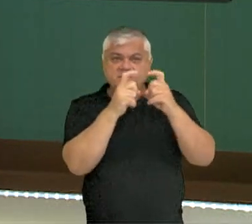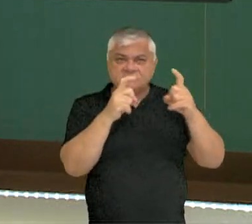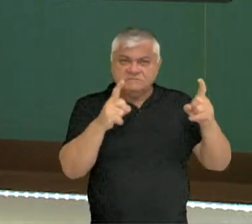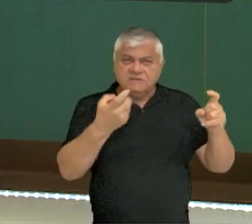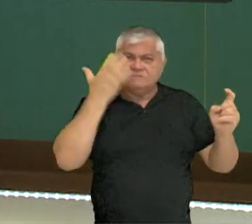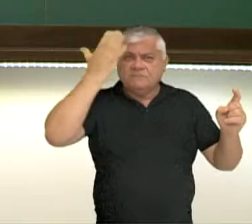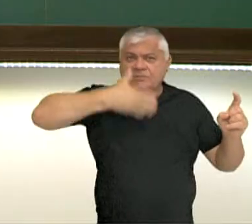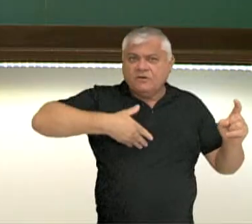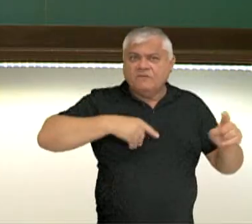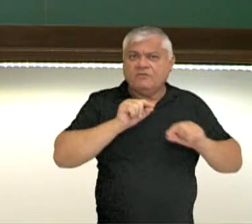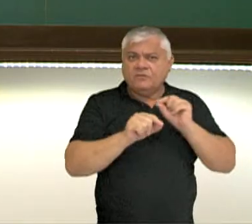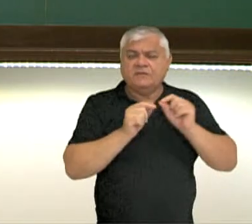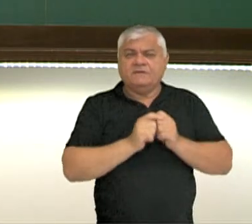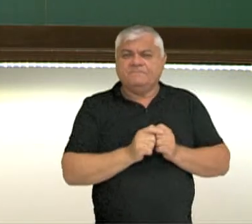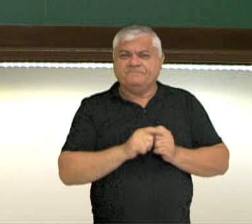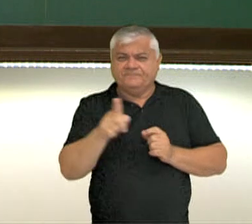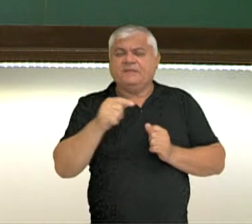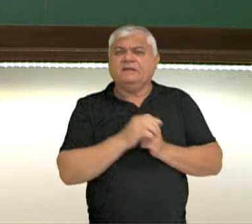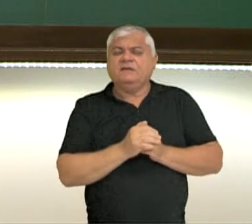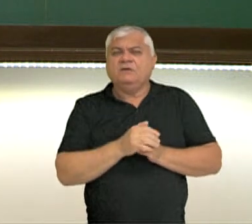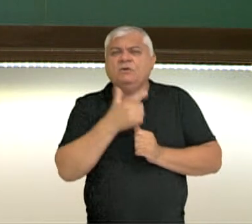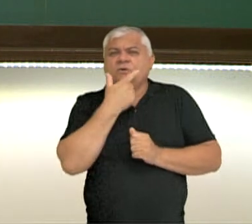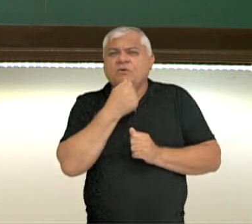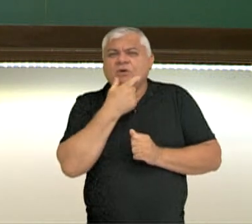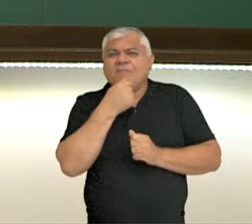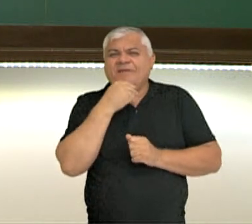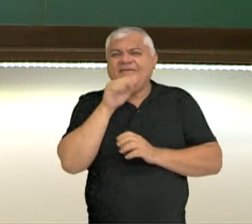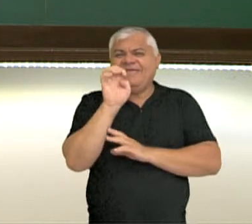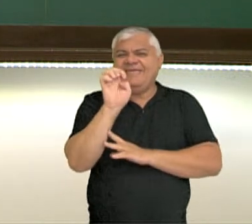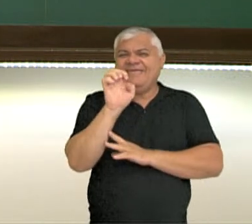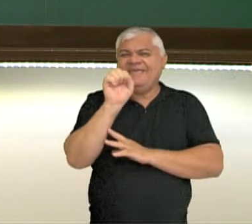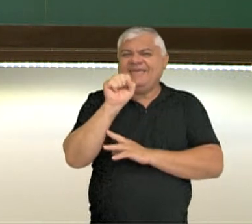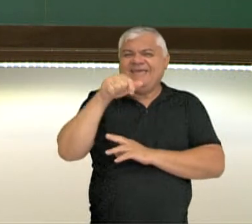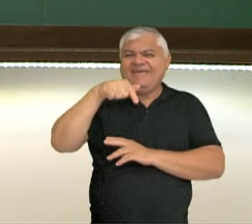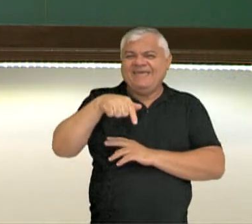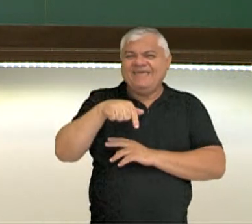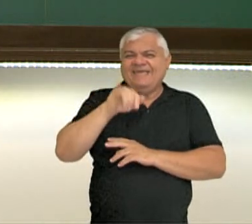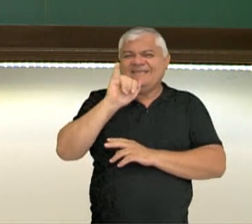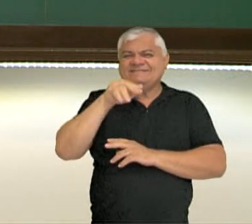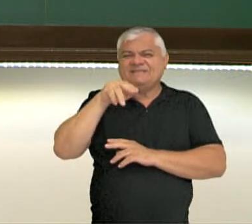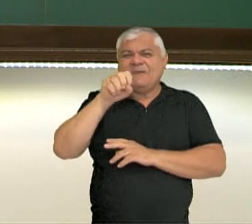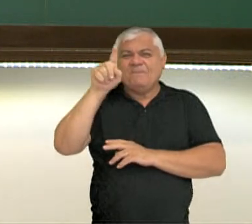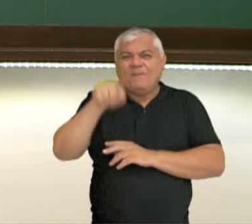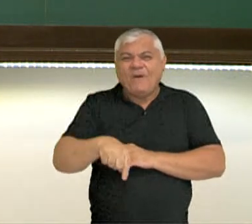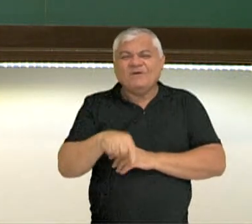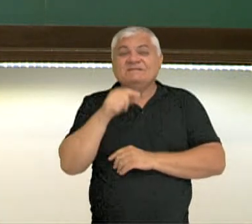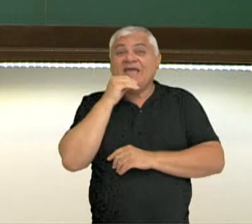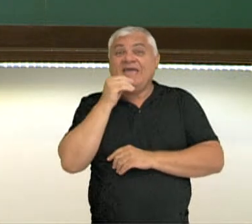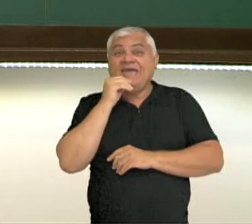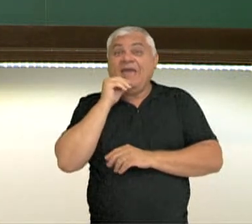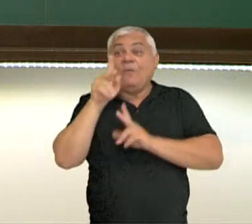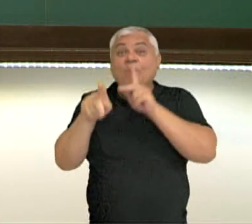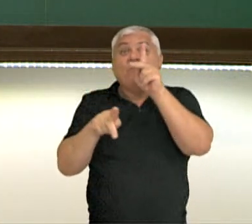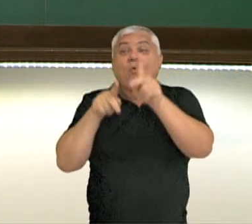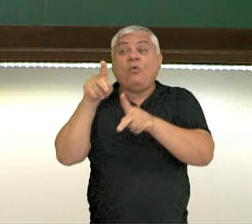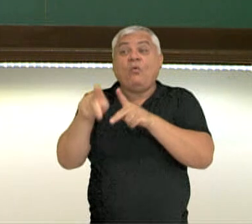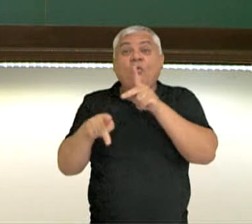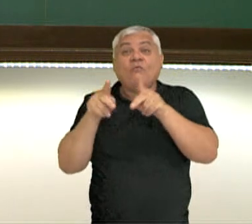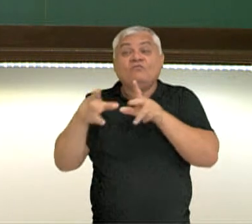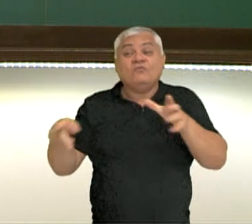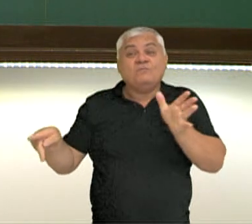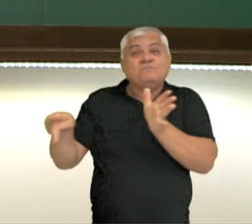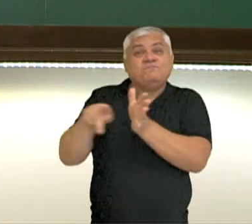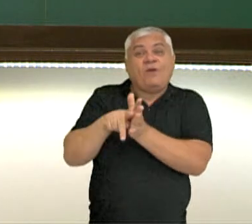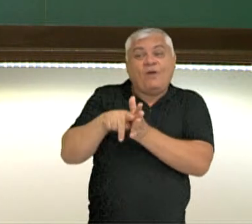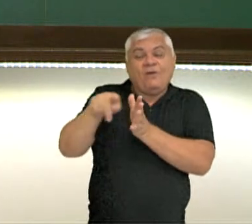confirma. Os esquimós, né, que a gente chama de esquimós, mas os esquimós é um dos povos inuites,